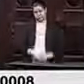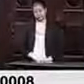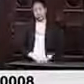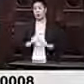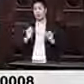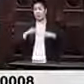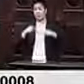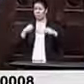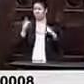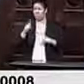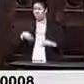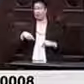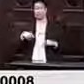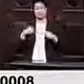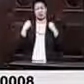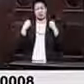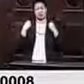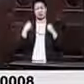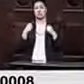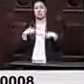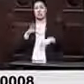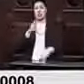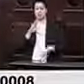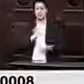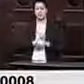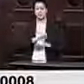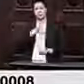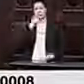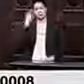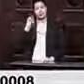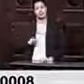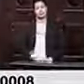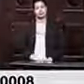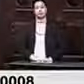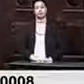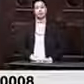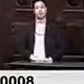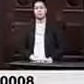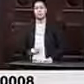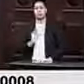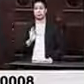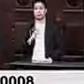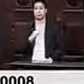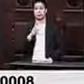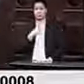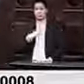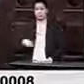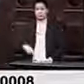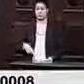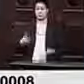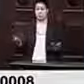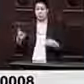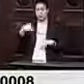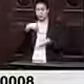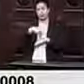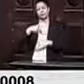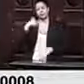luta é grande, vamos esperar que ela seja vitoriosa. Mas, senhor presidente, eu venho a essa tribuna